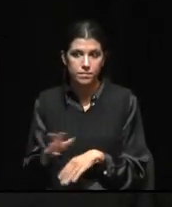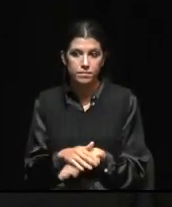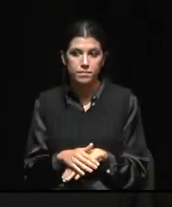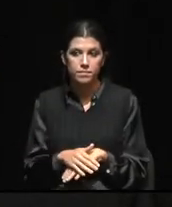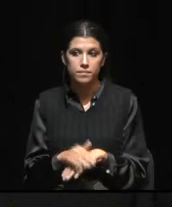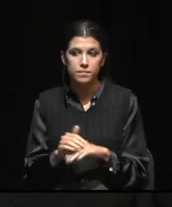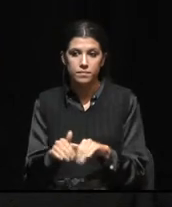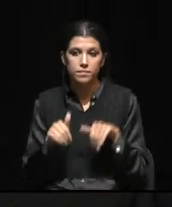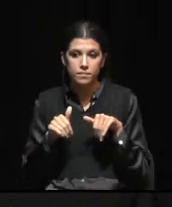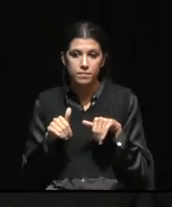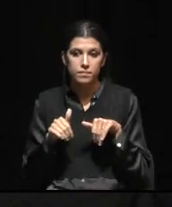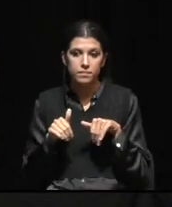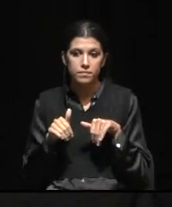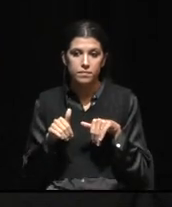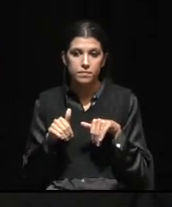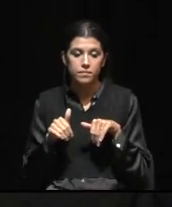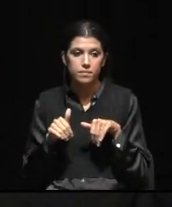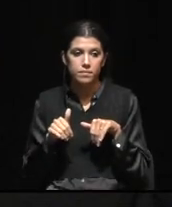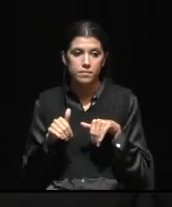se